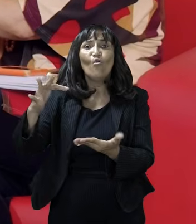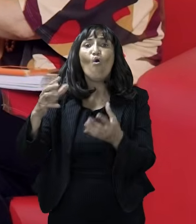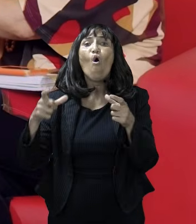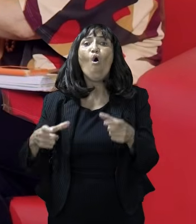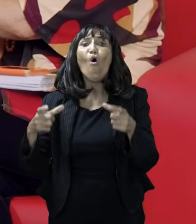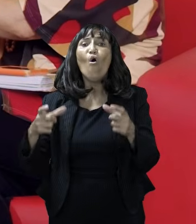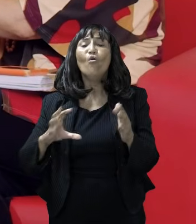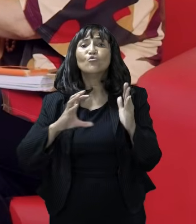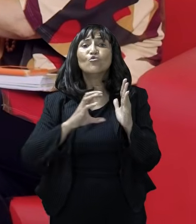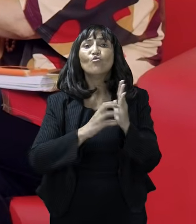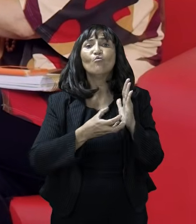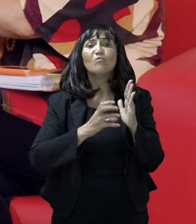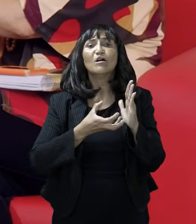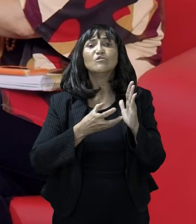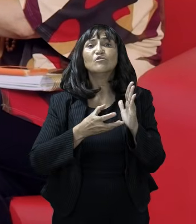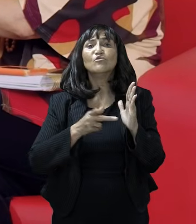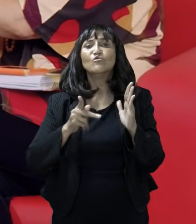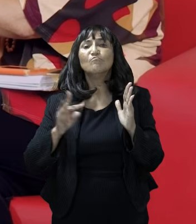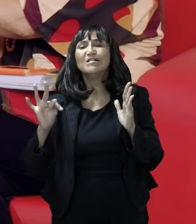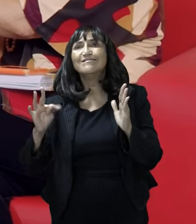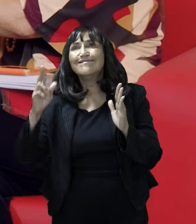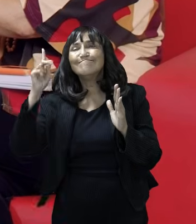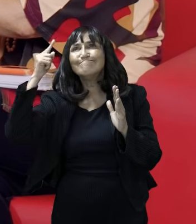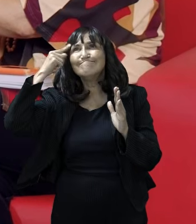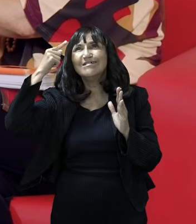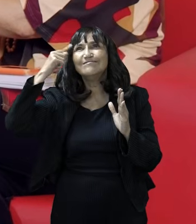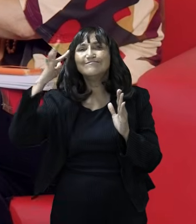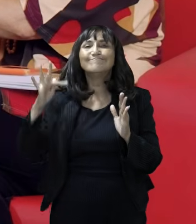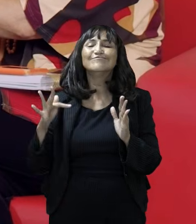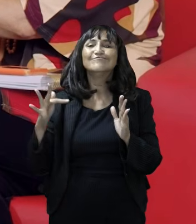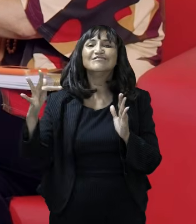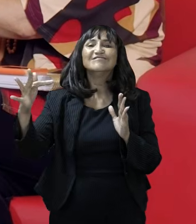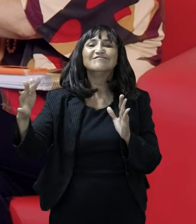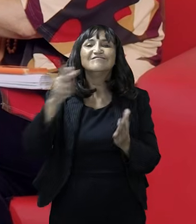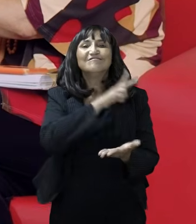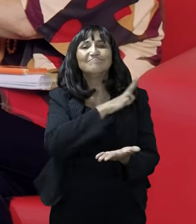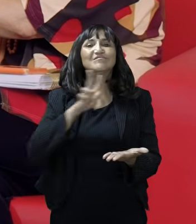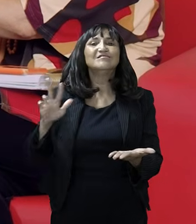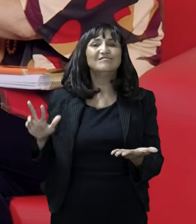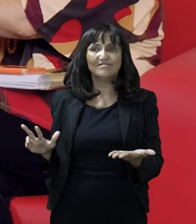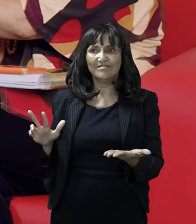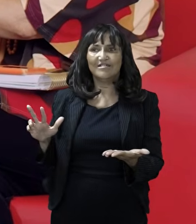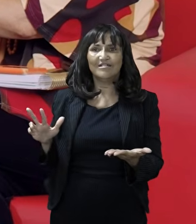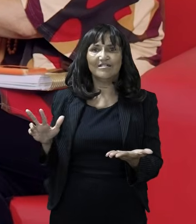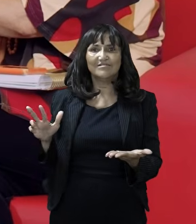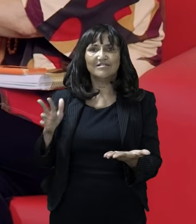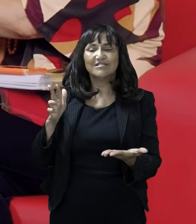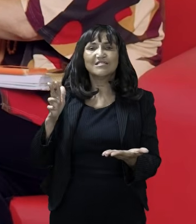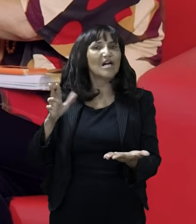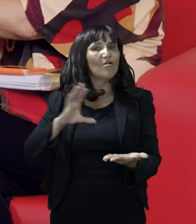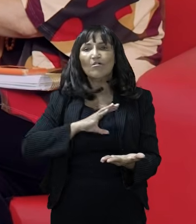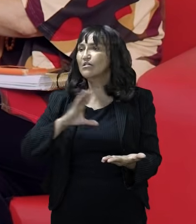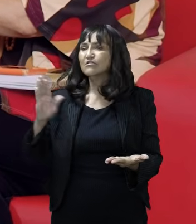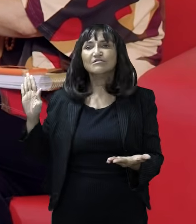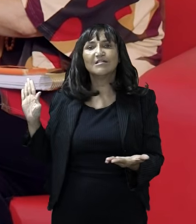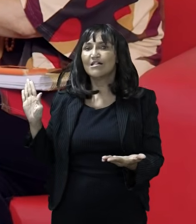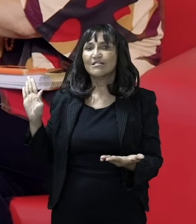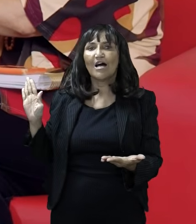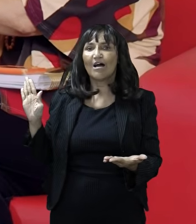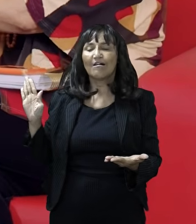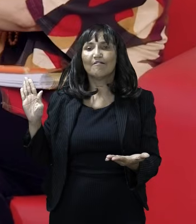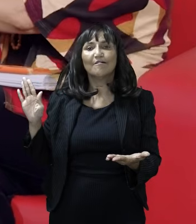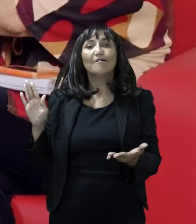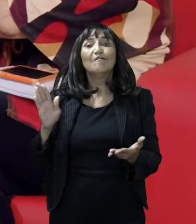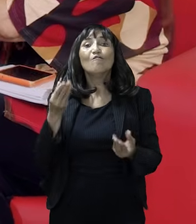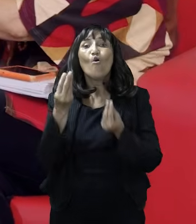onde caminha o PT, pensando num futuro em que o presidente Lula não será mais candidato. Não é exatamente. E